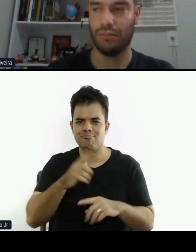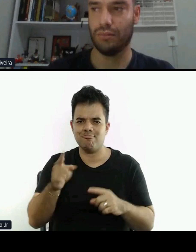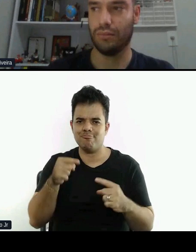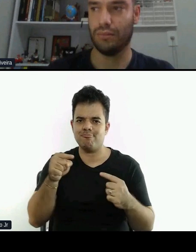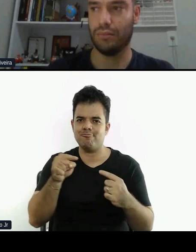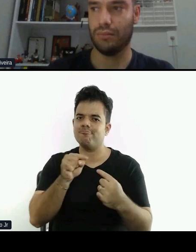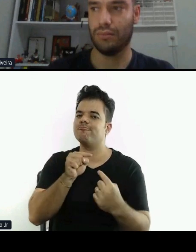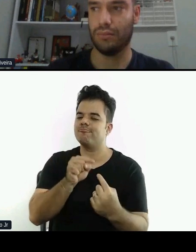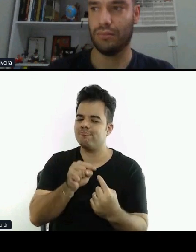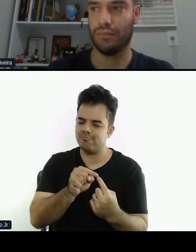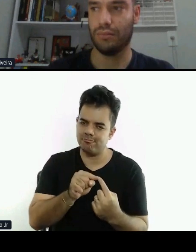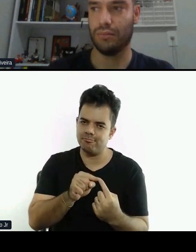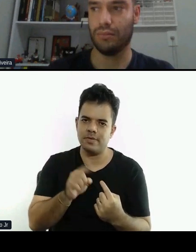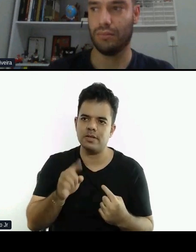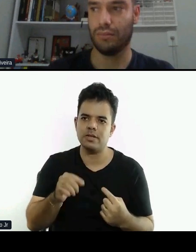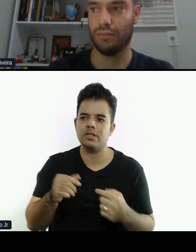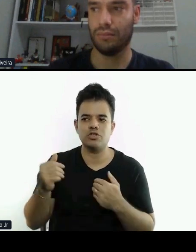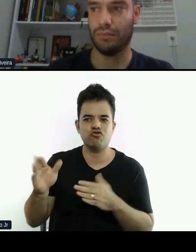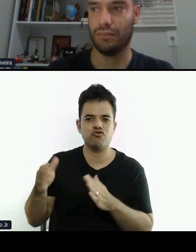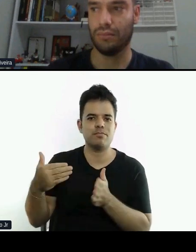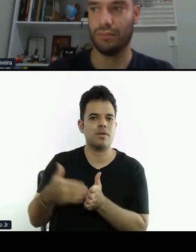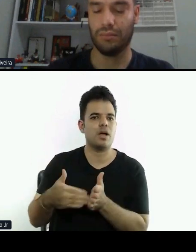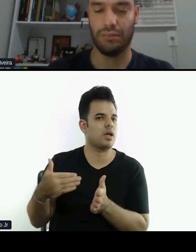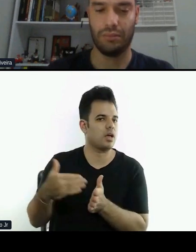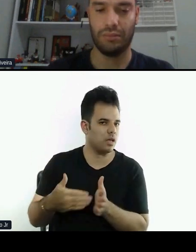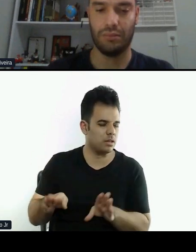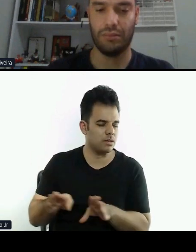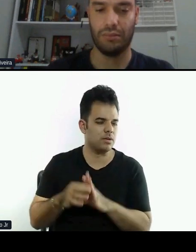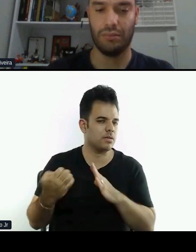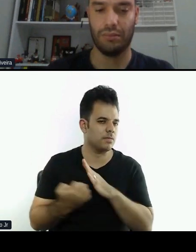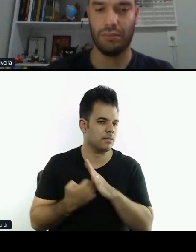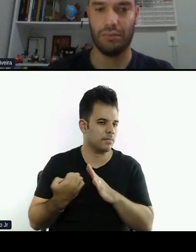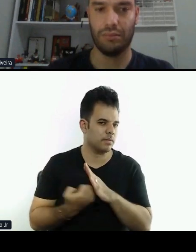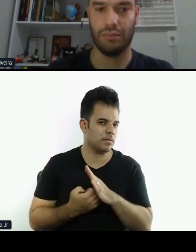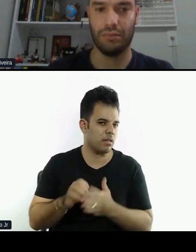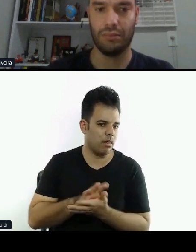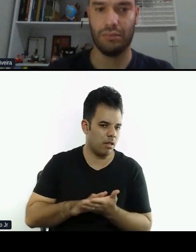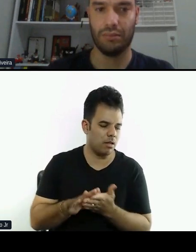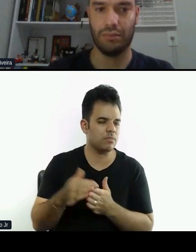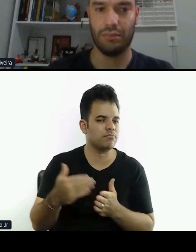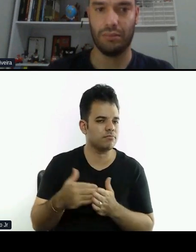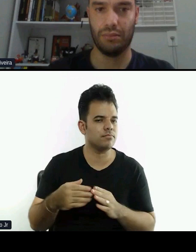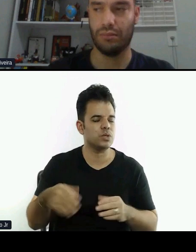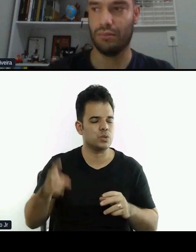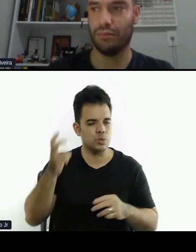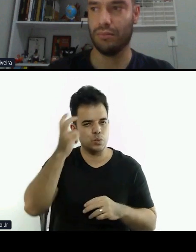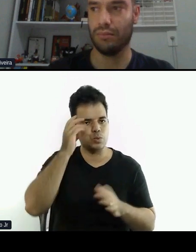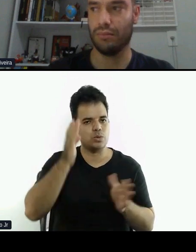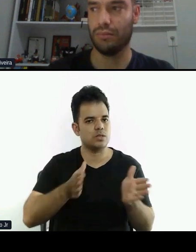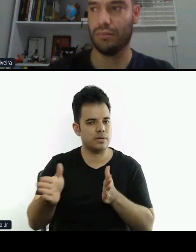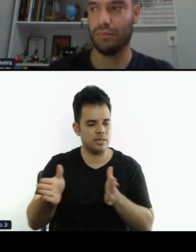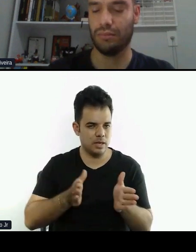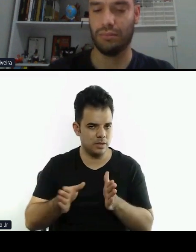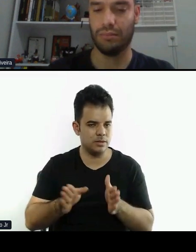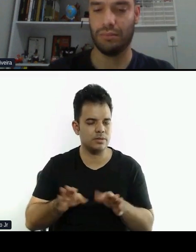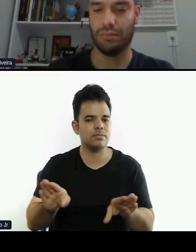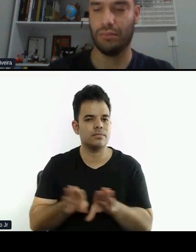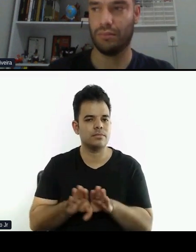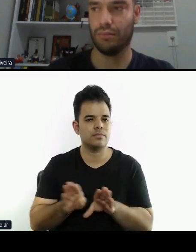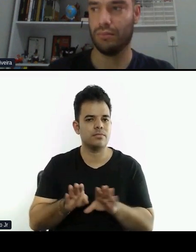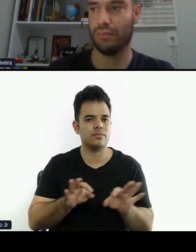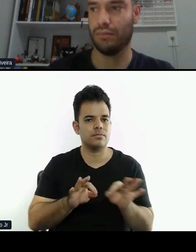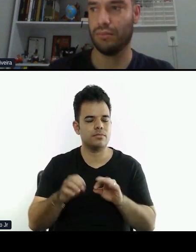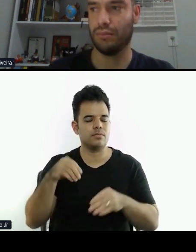conseguir deixar essas barreiras entrar na nossa empresa, né, e a gente não conseguir trazer a cultura de acessibilidade na